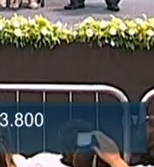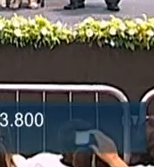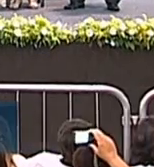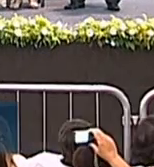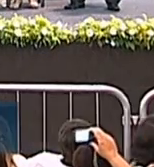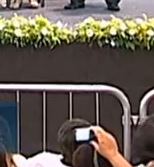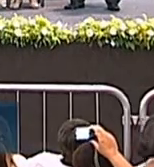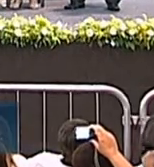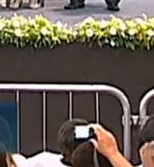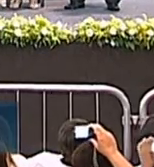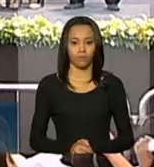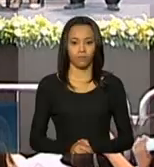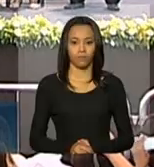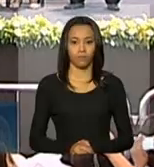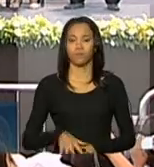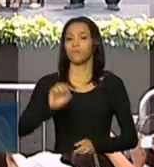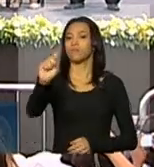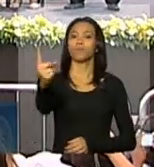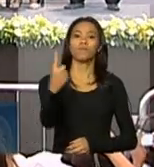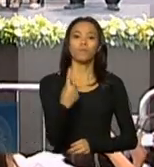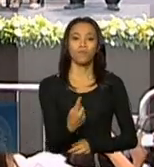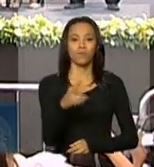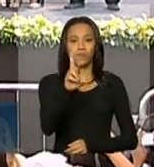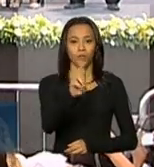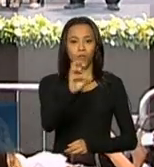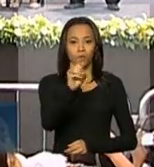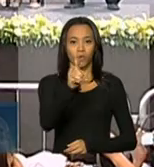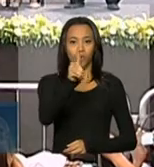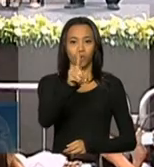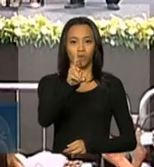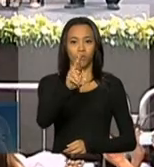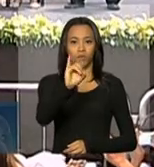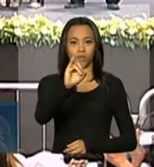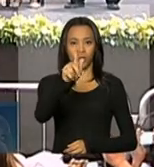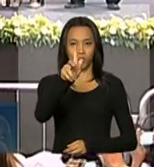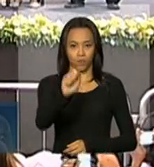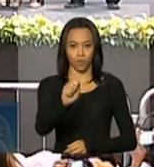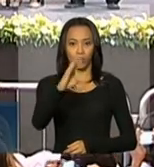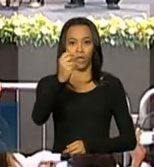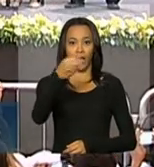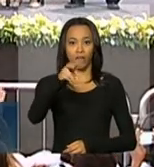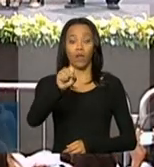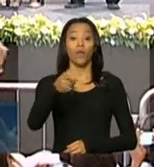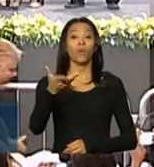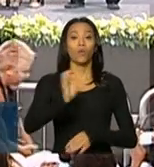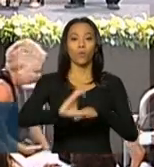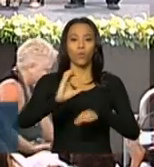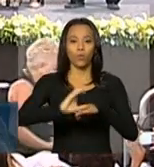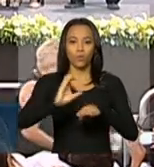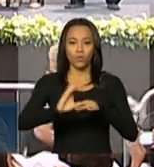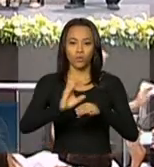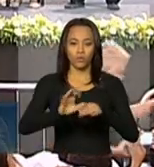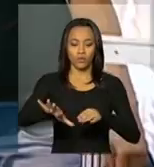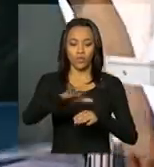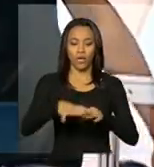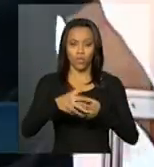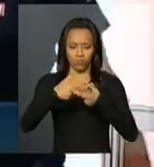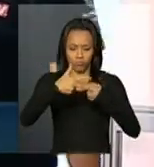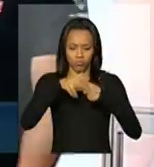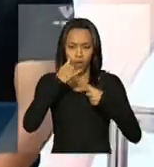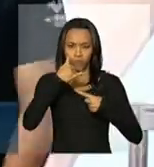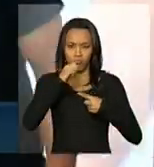Senhor Rodrigo da Silva Carvalho, formando do curso Mecânico de Motores, Ciclo Otto do SENAI.